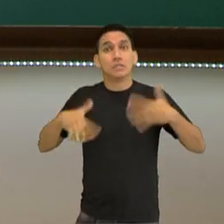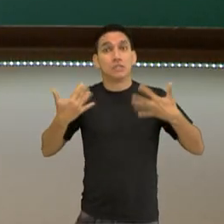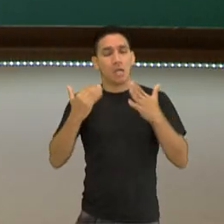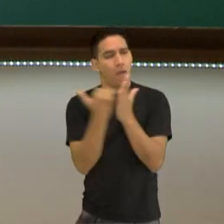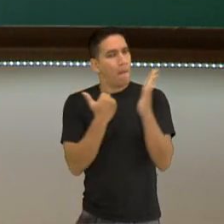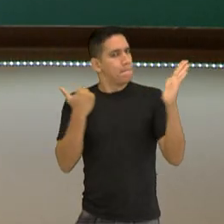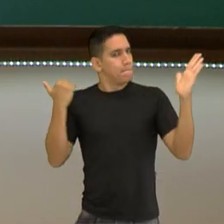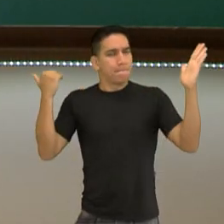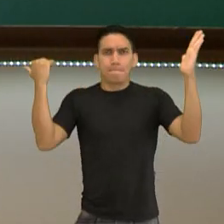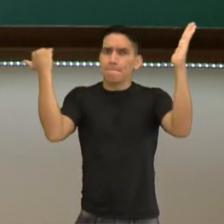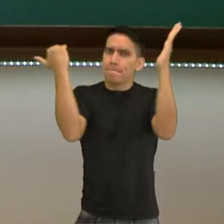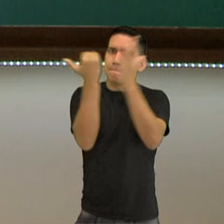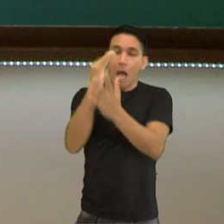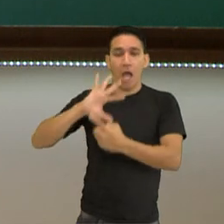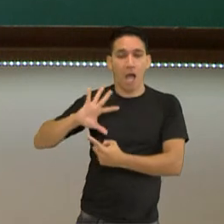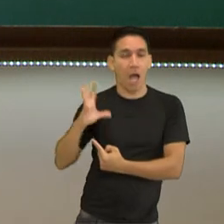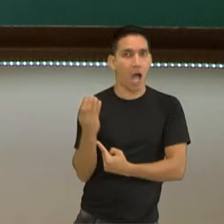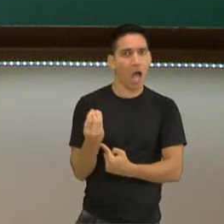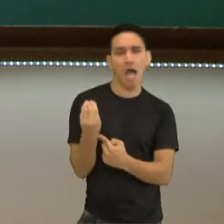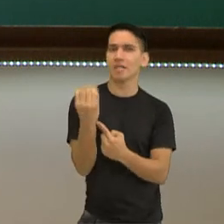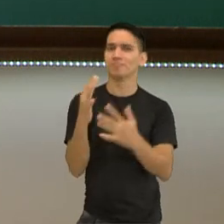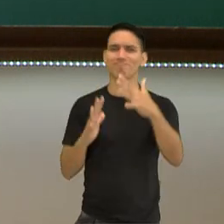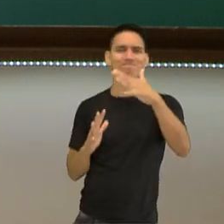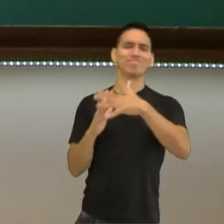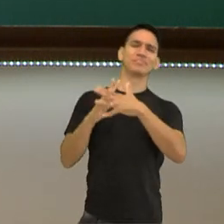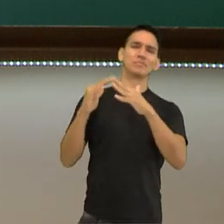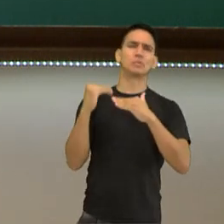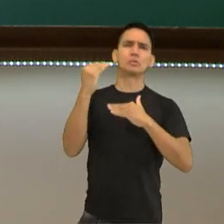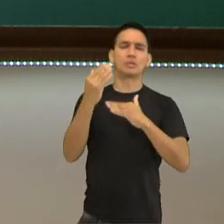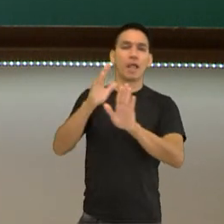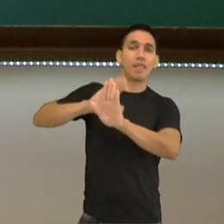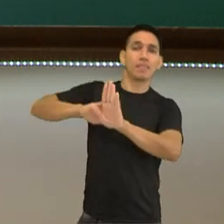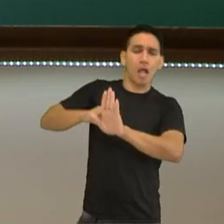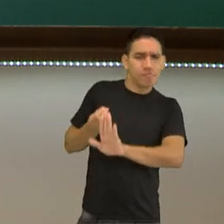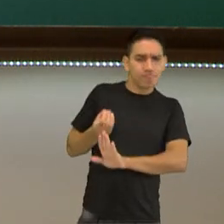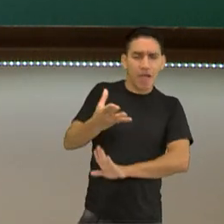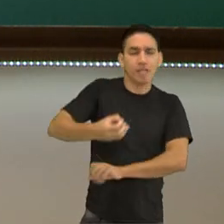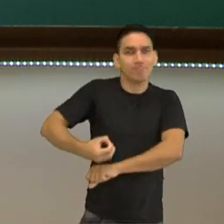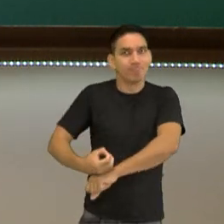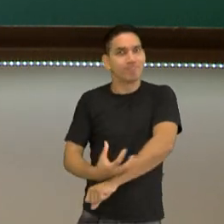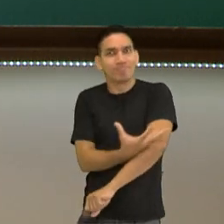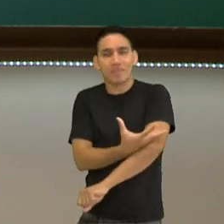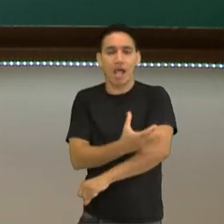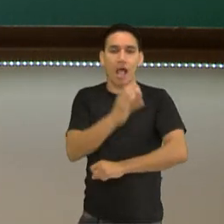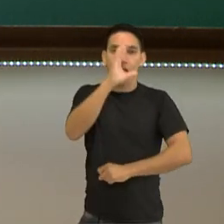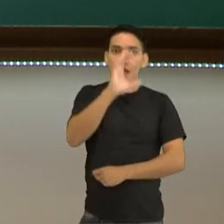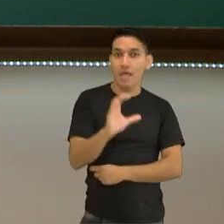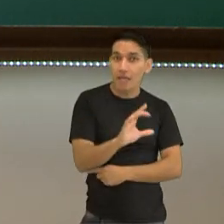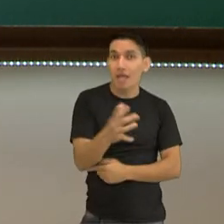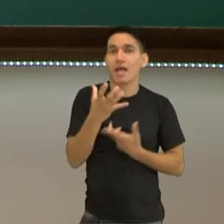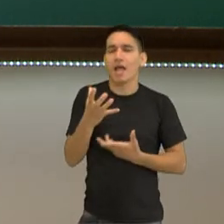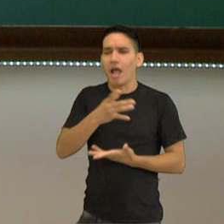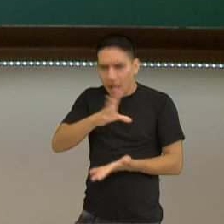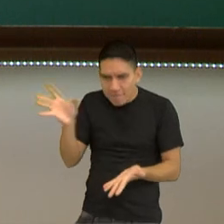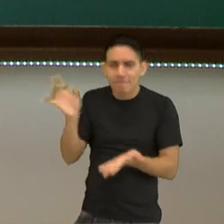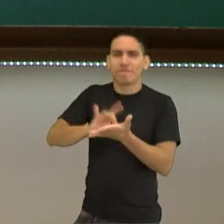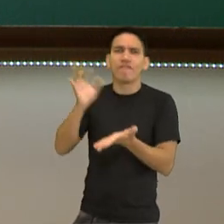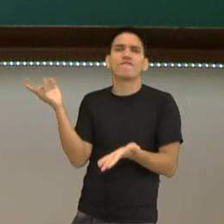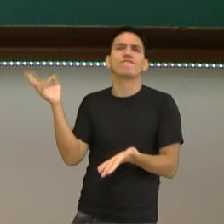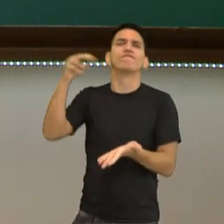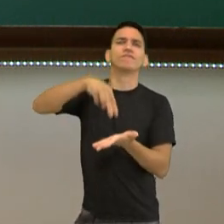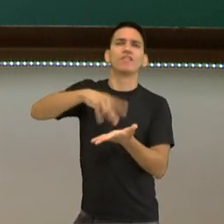e intensidade na arte, que passa muito sentimentalismo. Tá? A igreja queria se reafirmar, né?